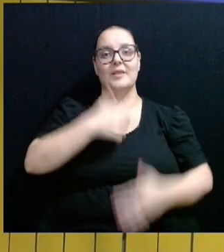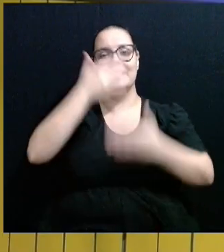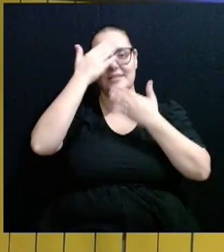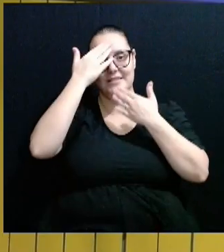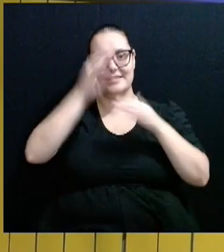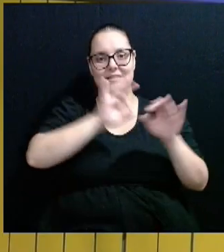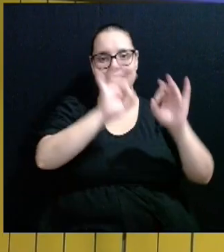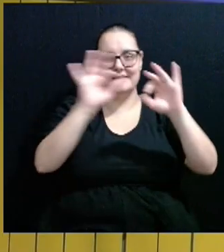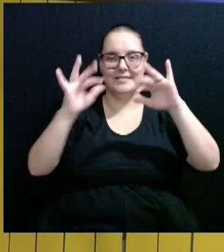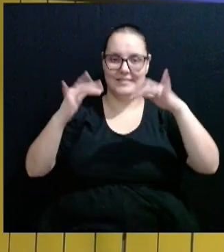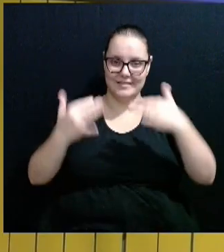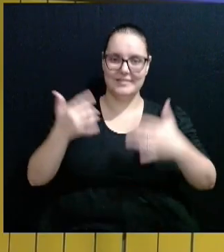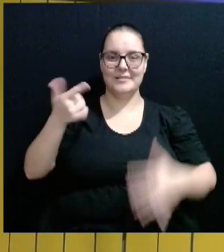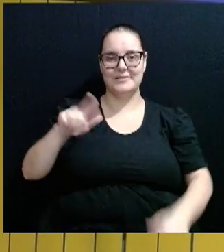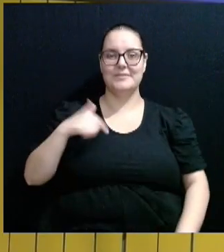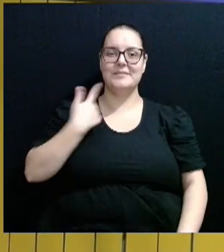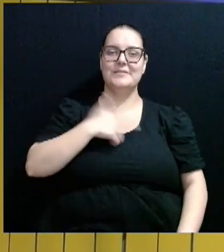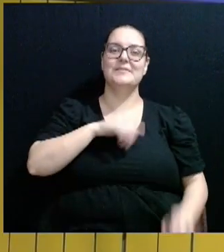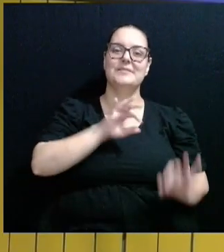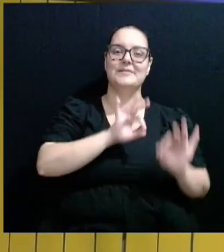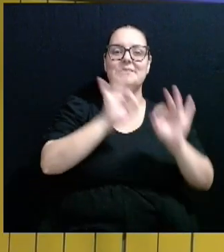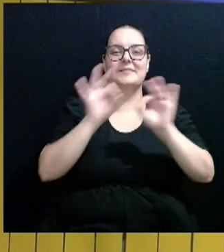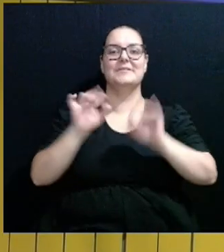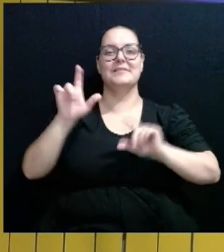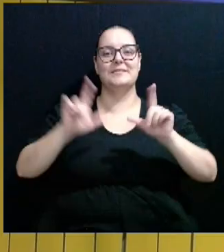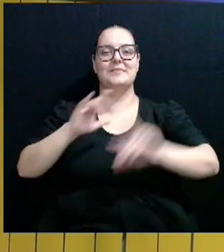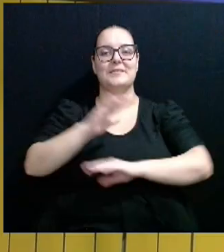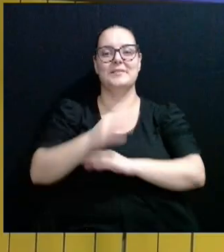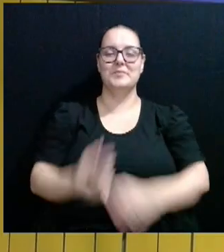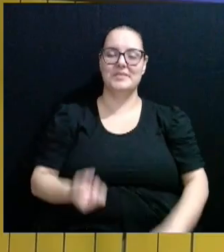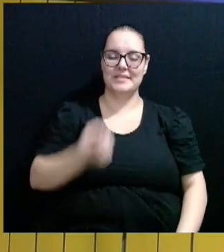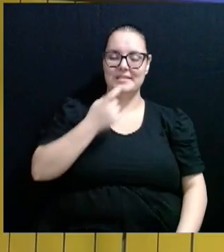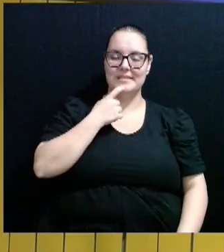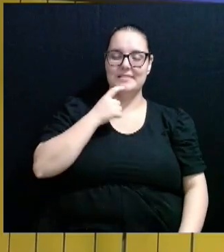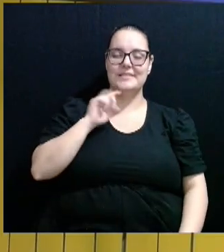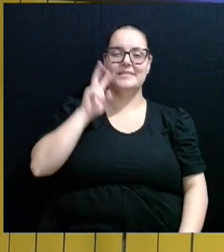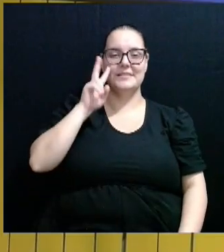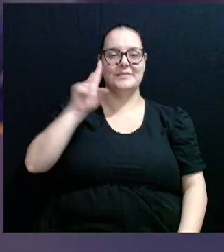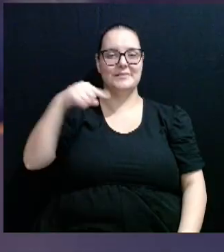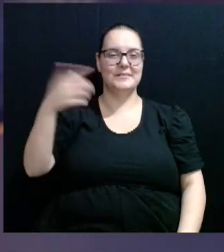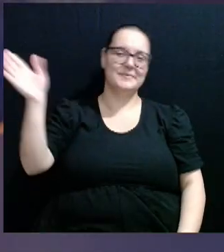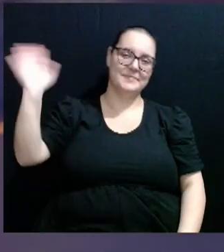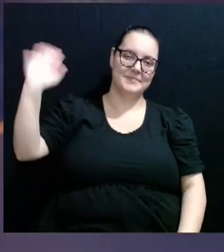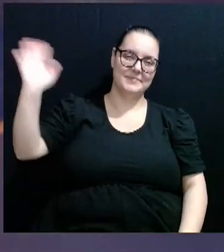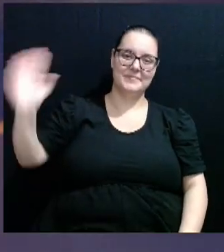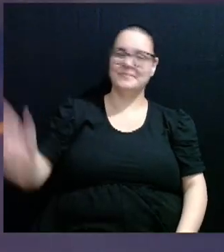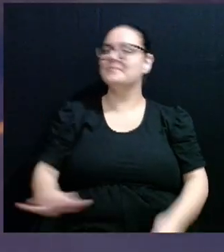sua companhia. Continue ligadinhos aqui na TV Câmara Campinas e a gente se vê. Tchau, tchau.